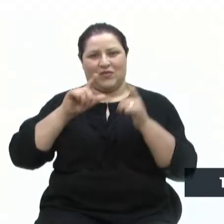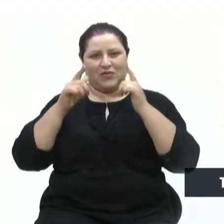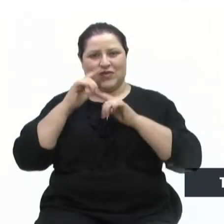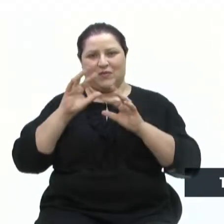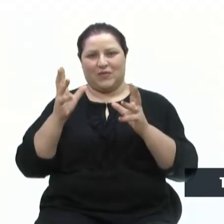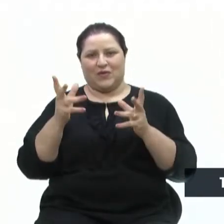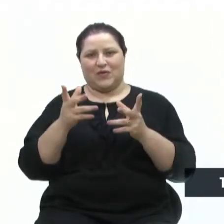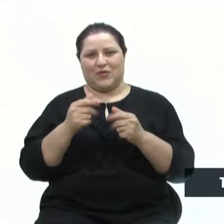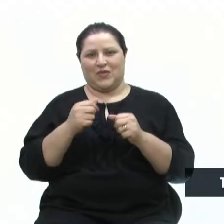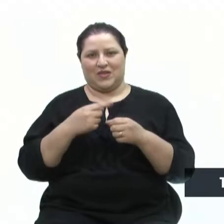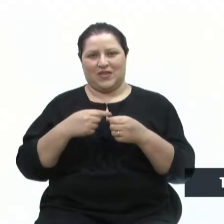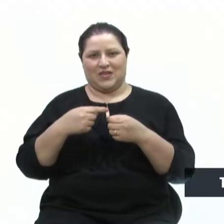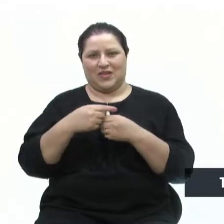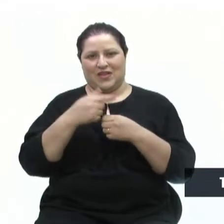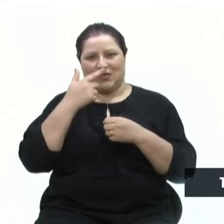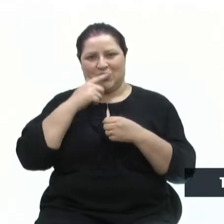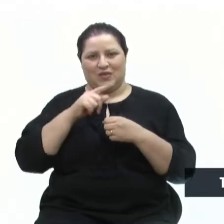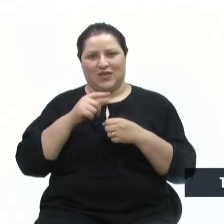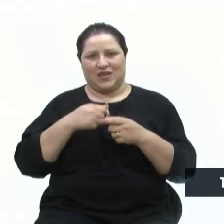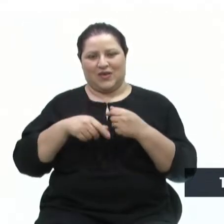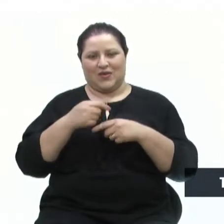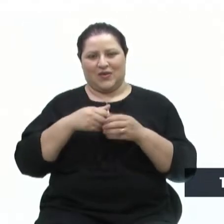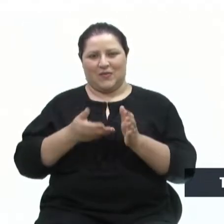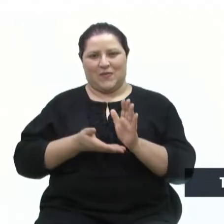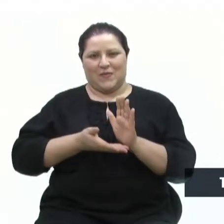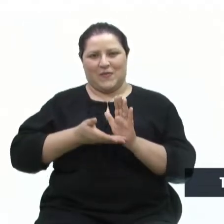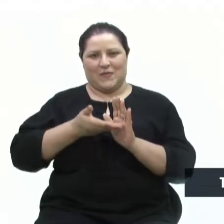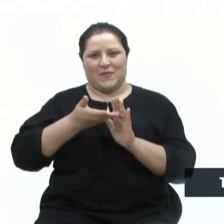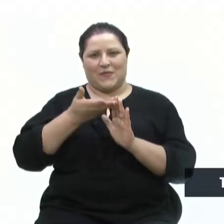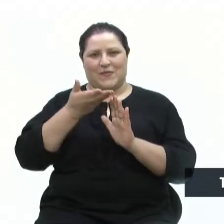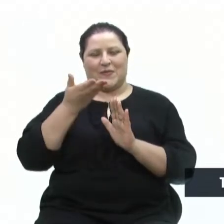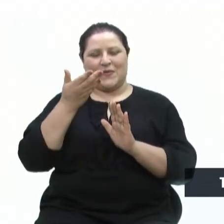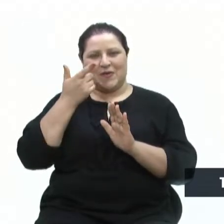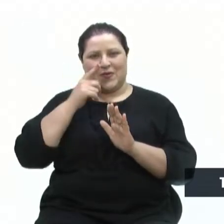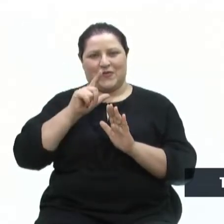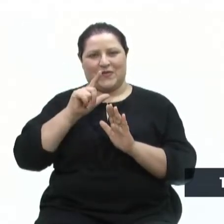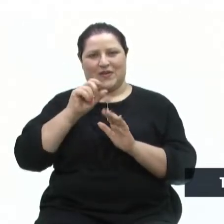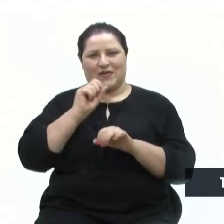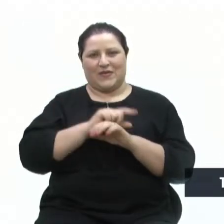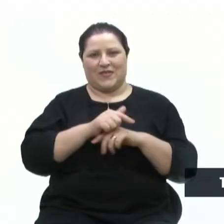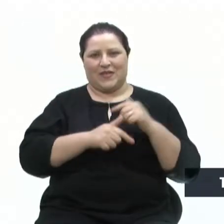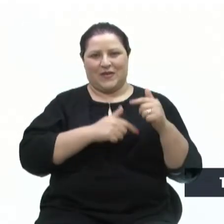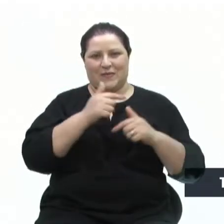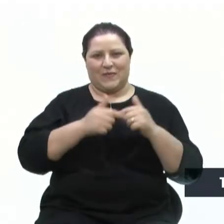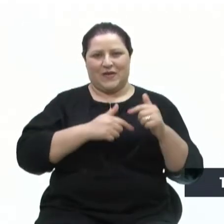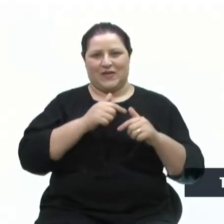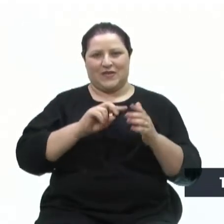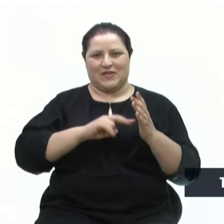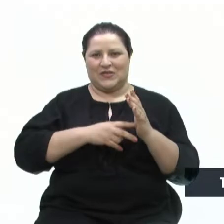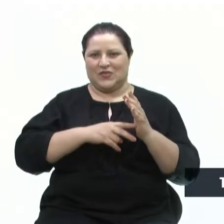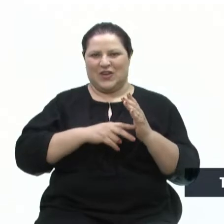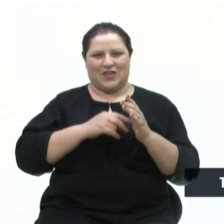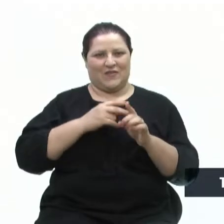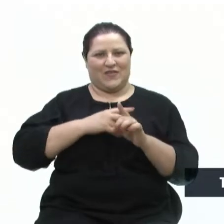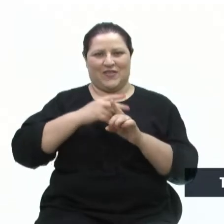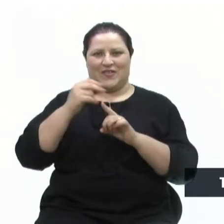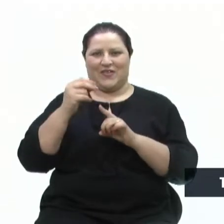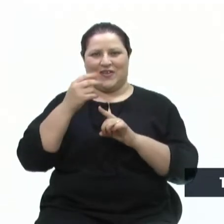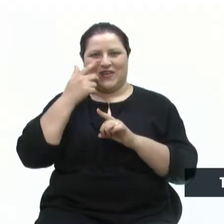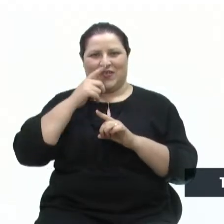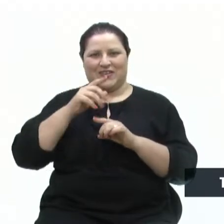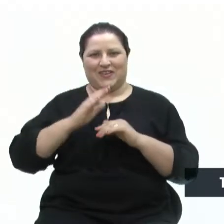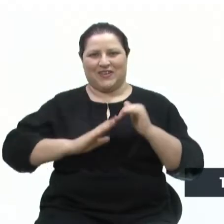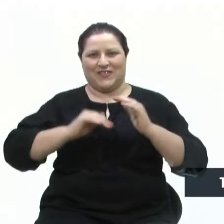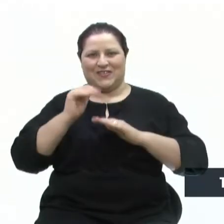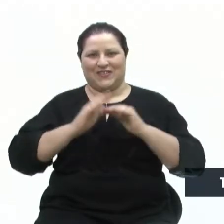a geração de emprego e renda diversas setores e trabalhadores esse sindicatos que foram vitoriosos e junto com construíram